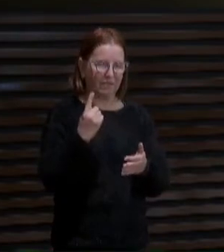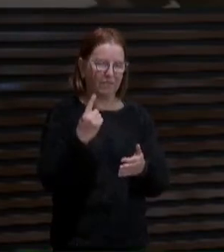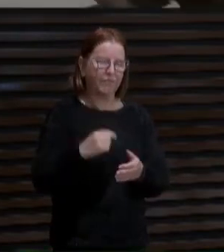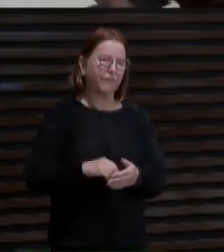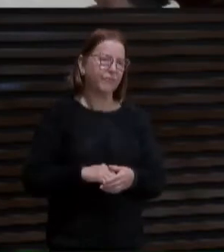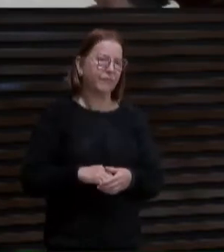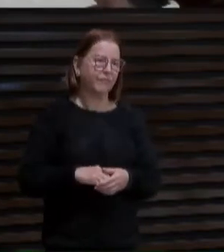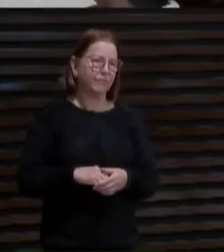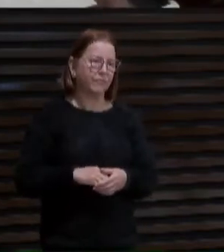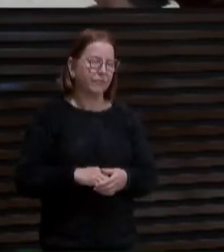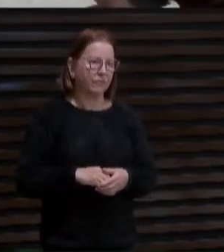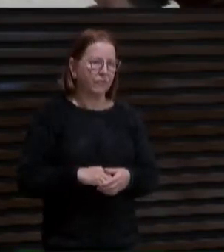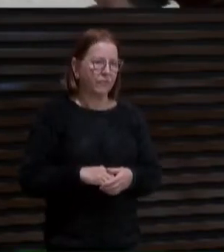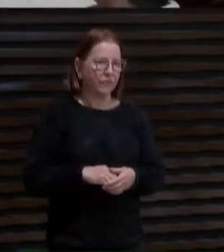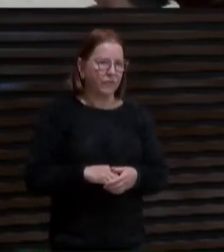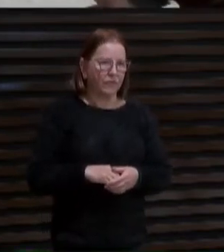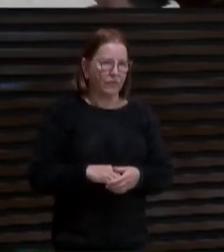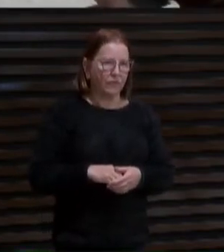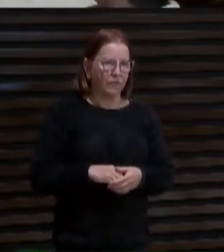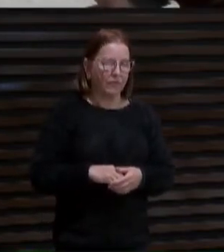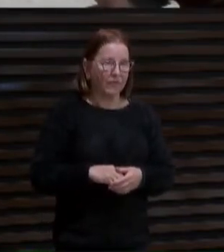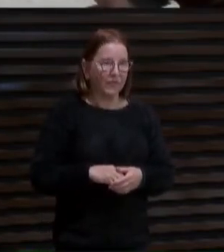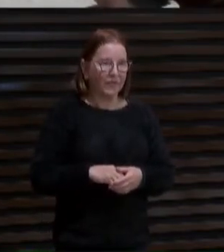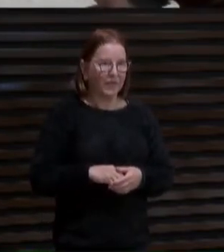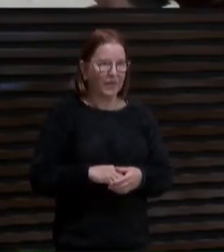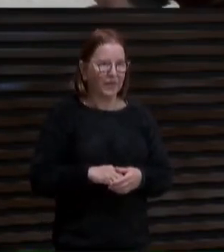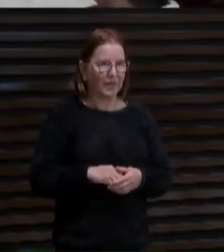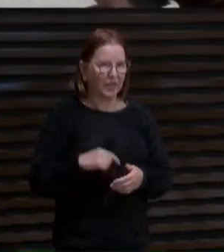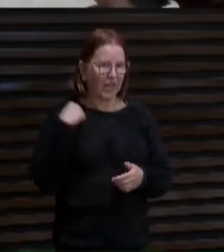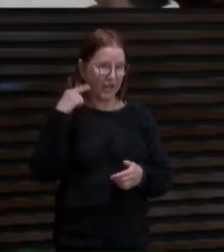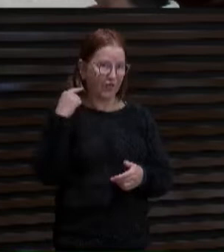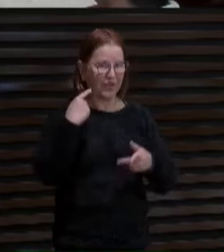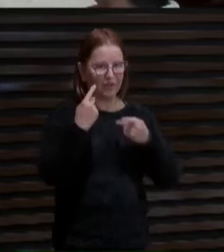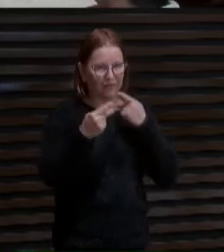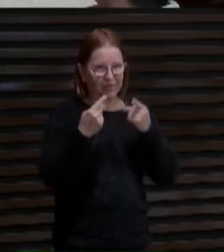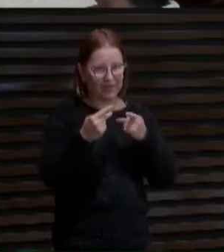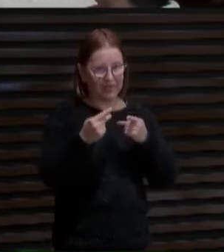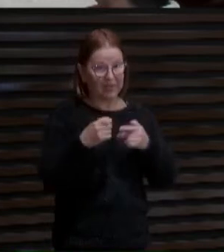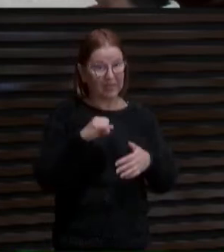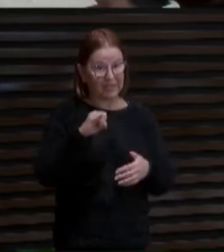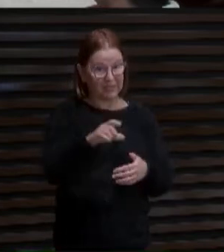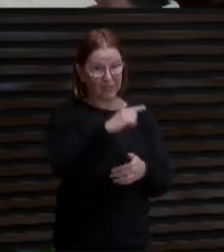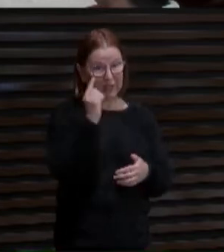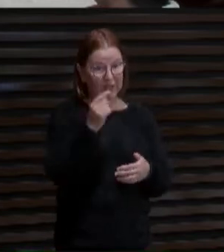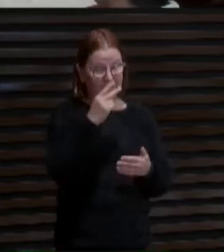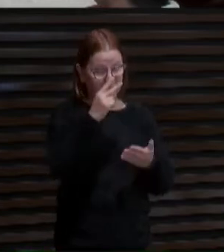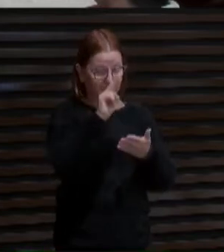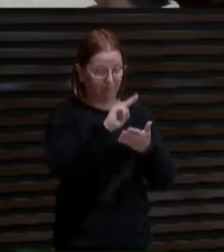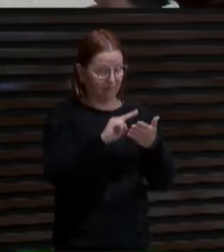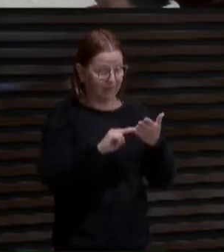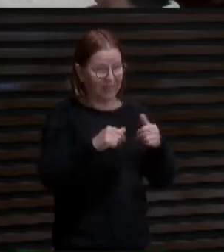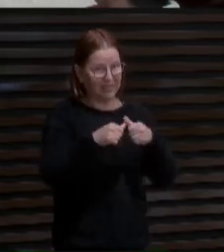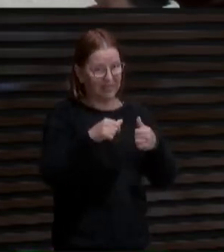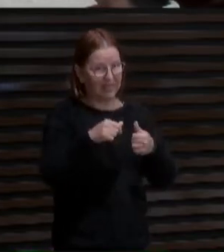segundo o advogado aí se a gente olhasse para esse texto iria acabar com